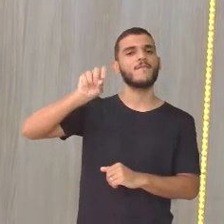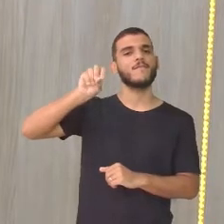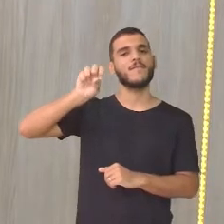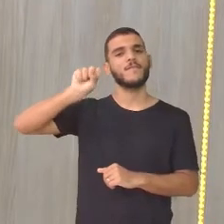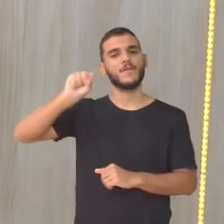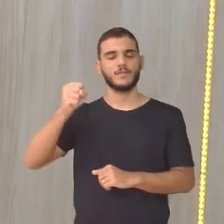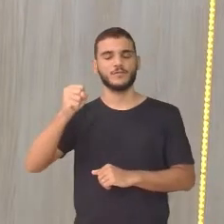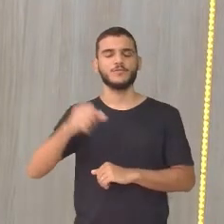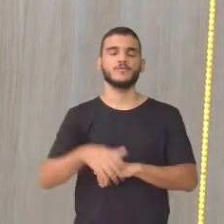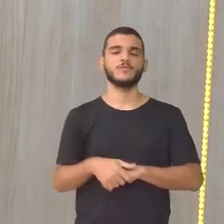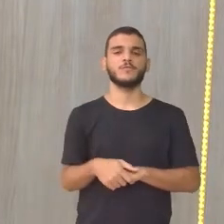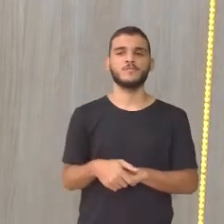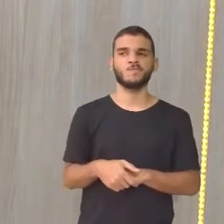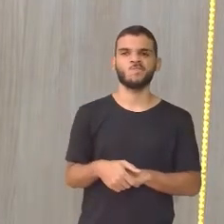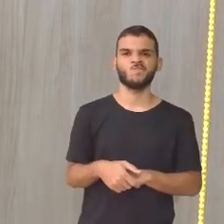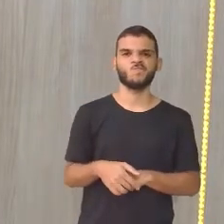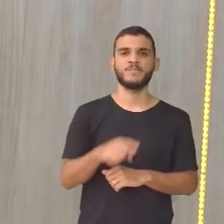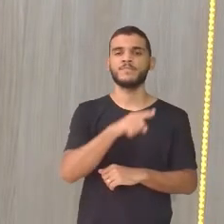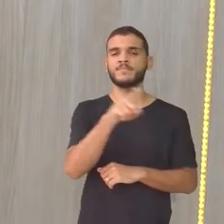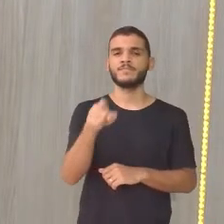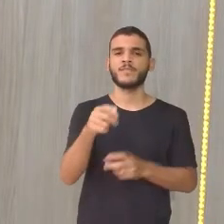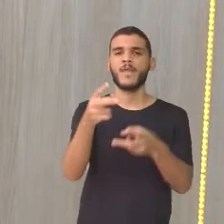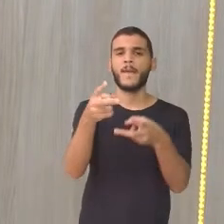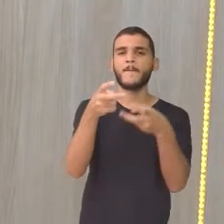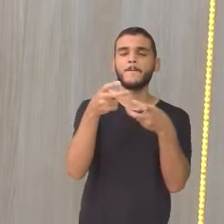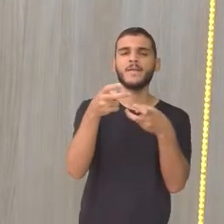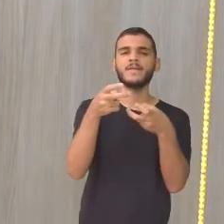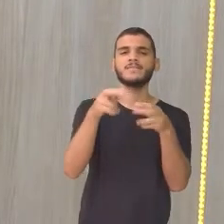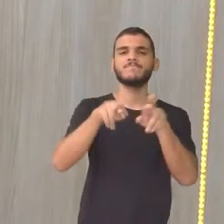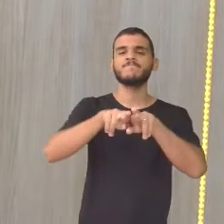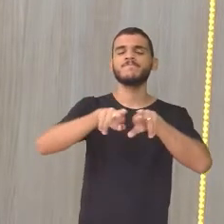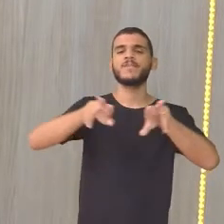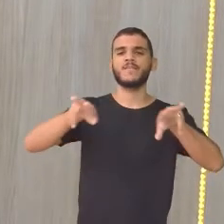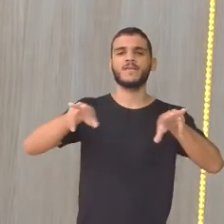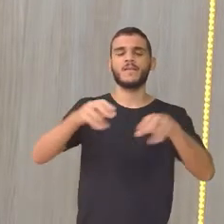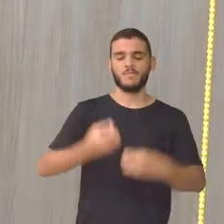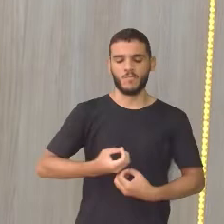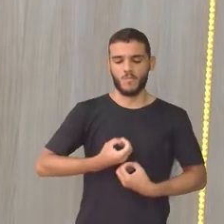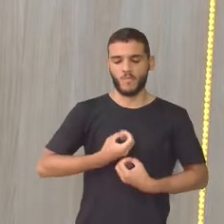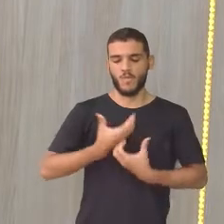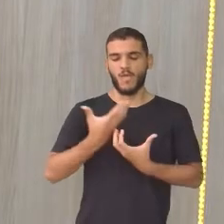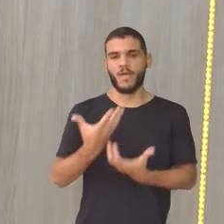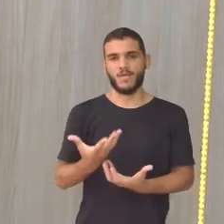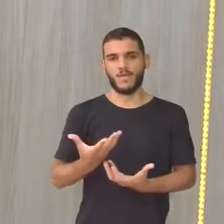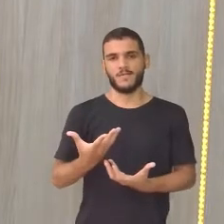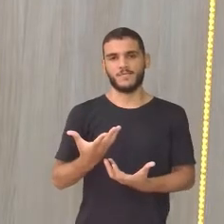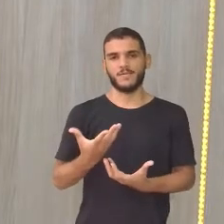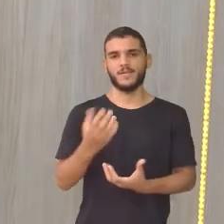versos. Então, vocês percebem a diferença aí do poema para a poesia?